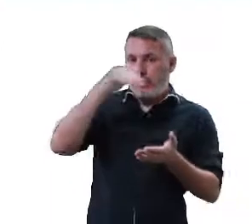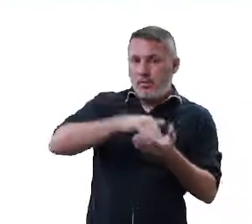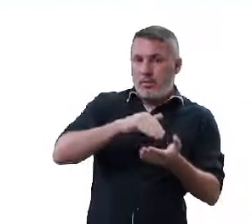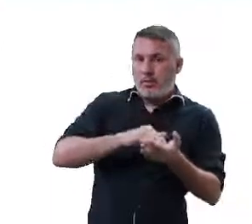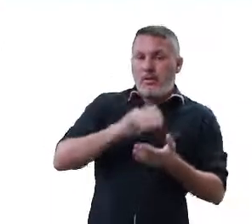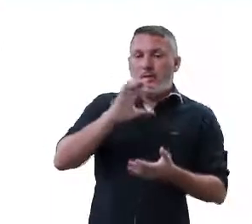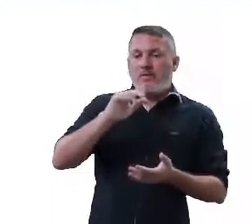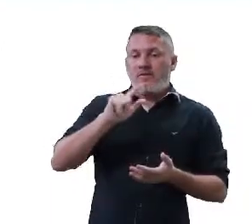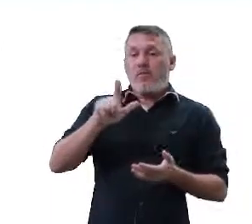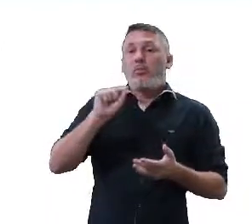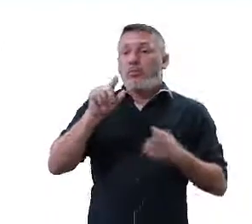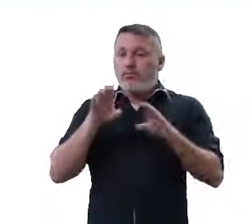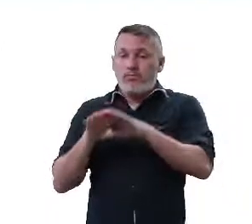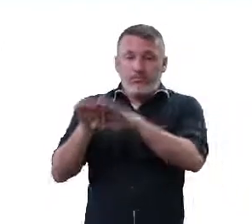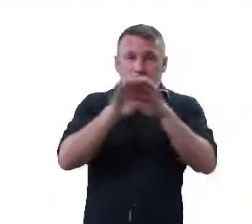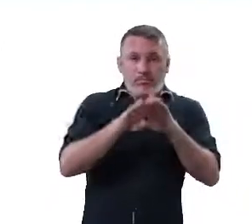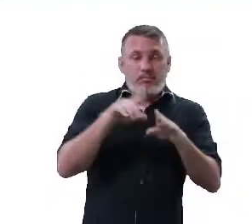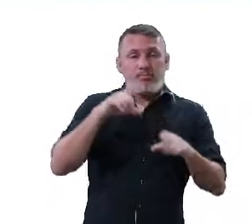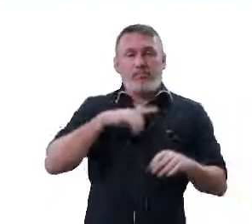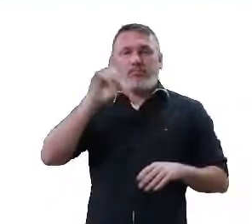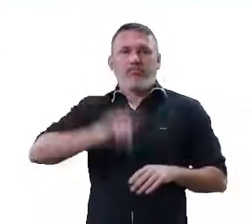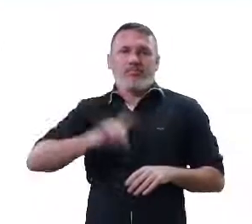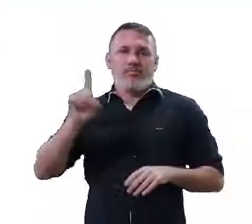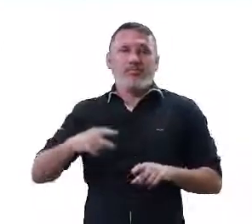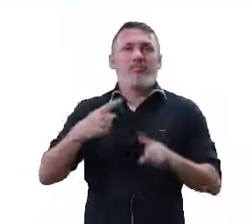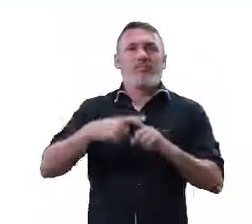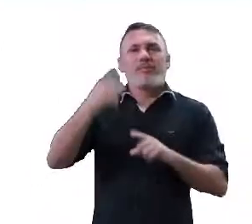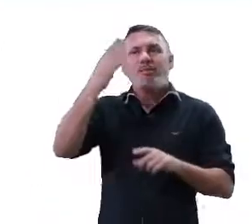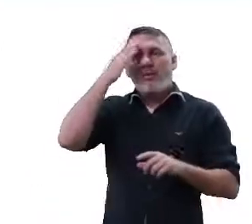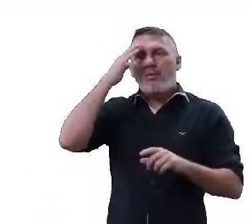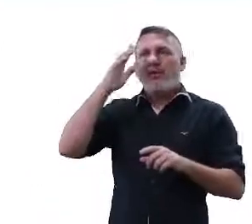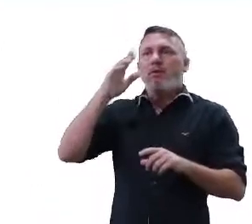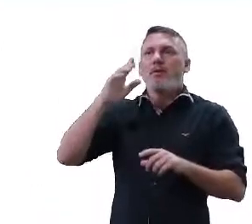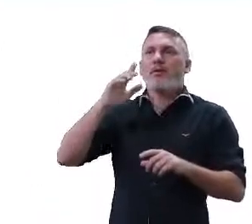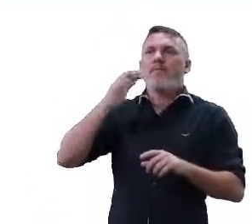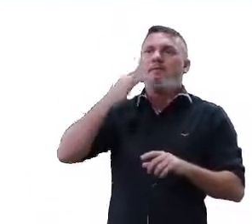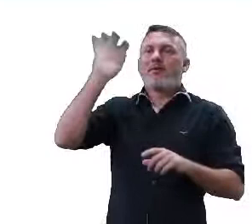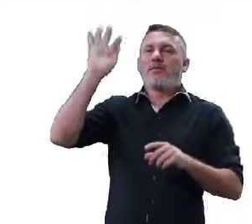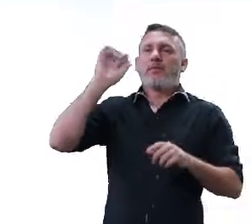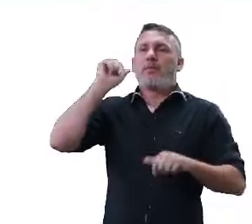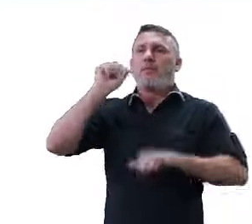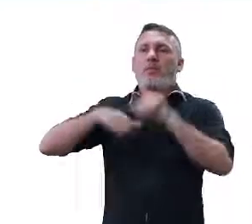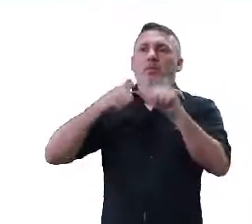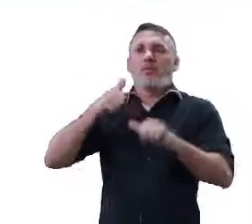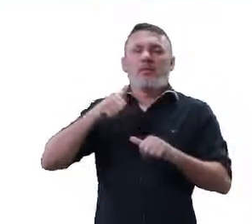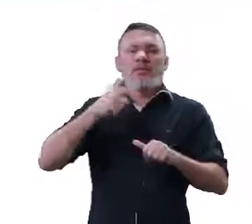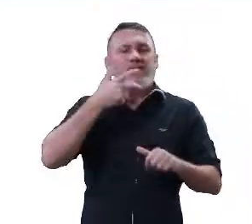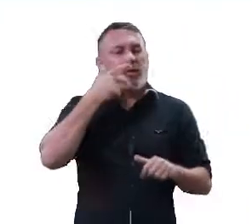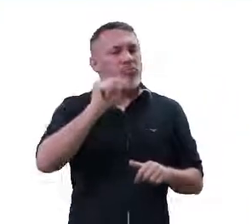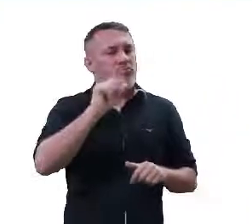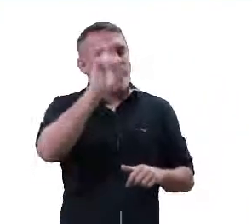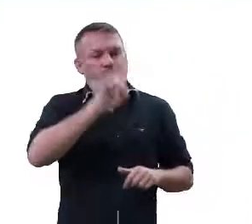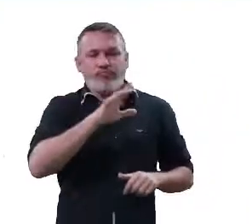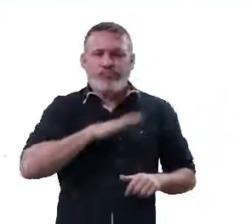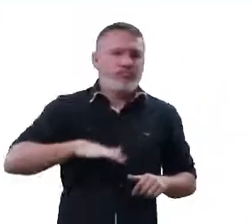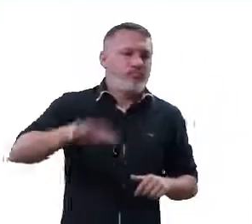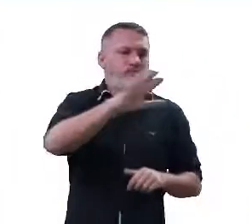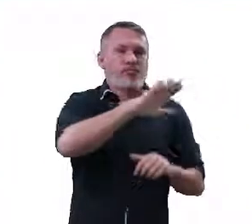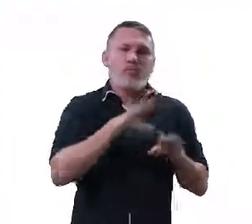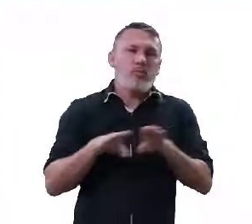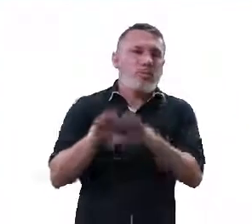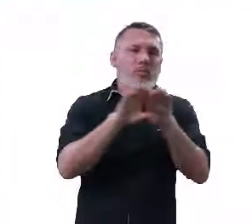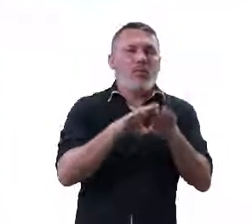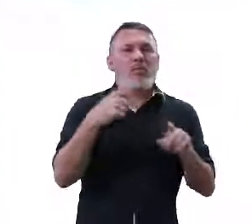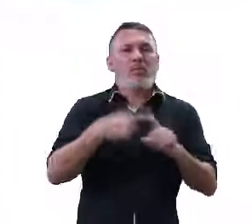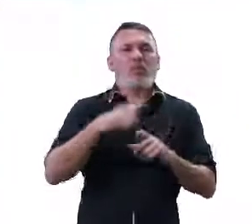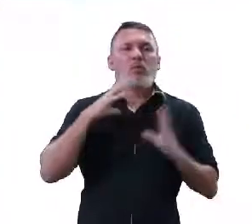do princípio da igualdade civil, ou seja, todos os indivíduos são iguais perante a lei porque todos são seres